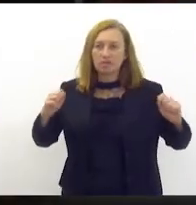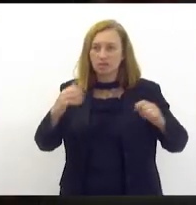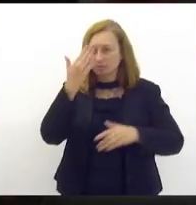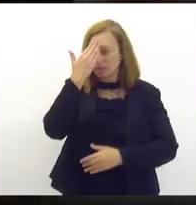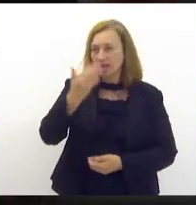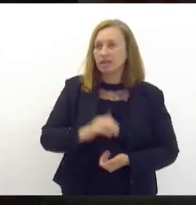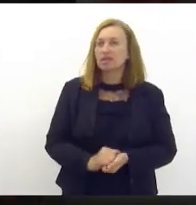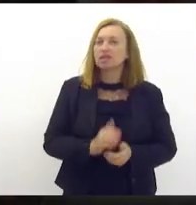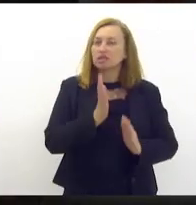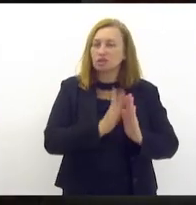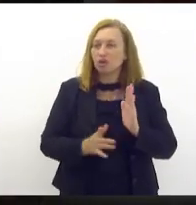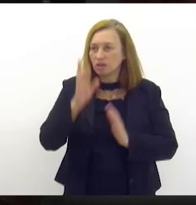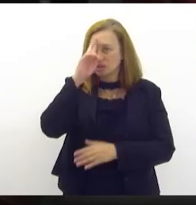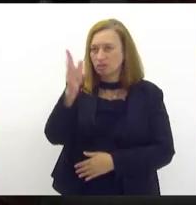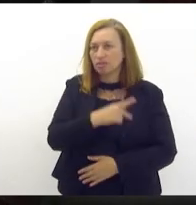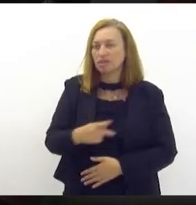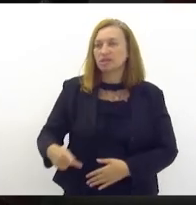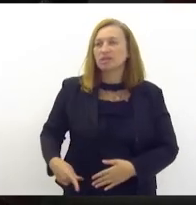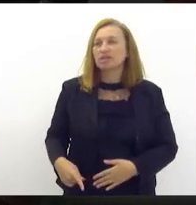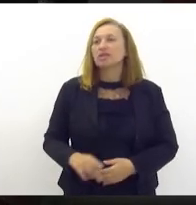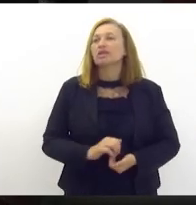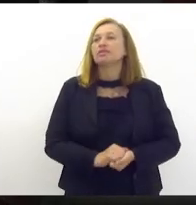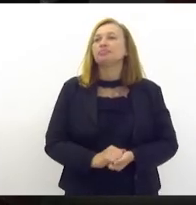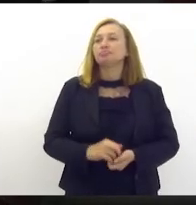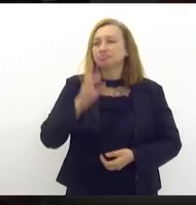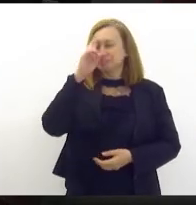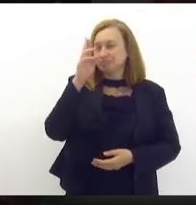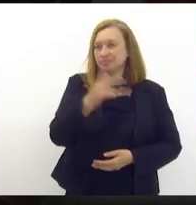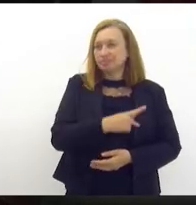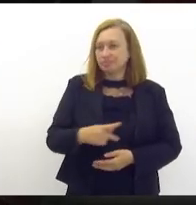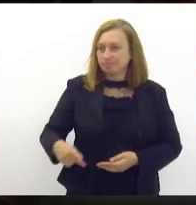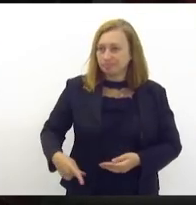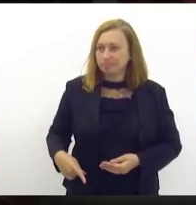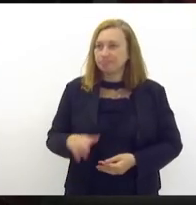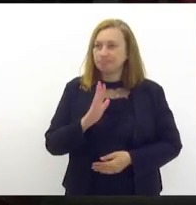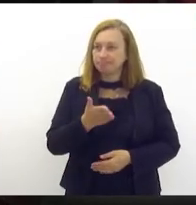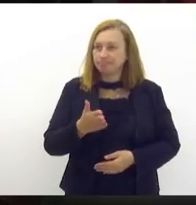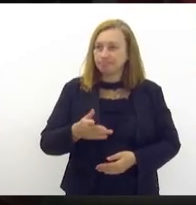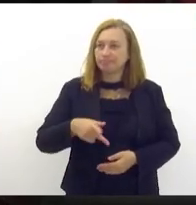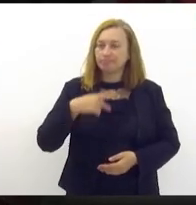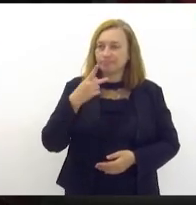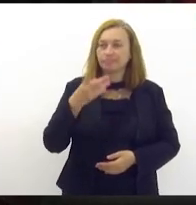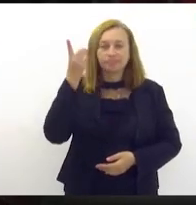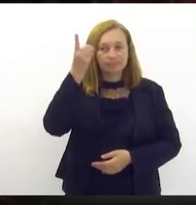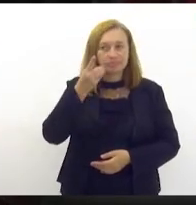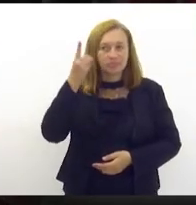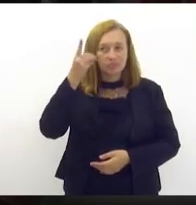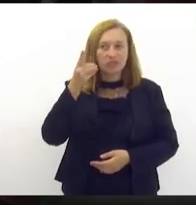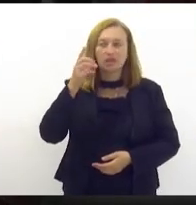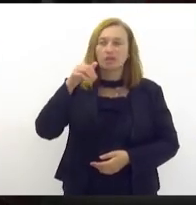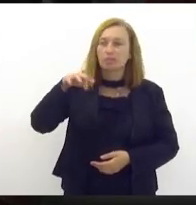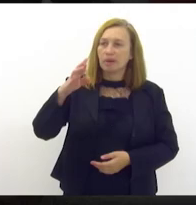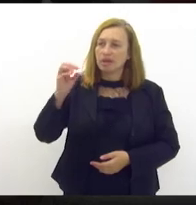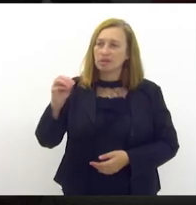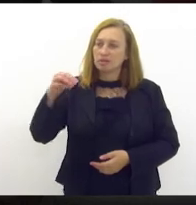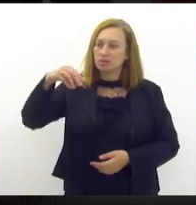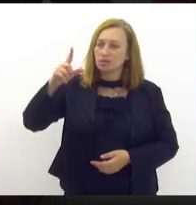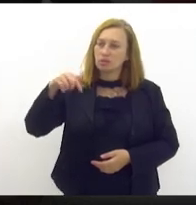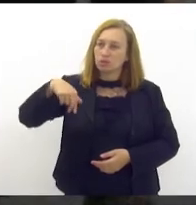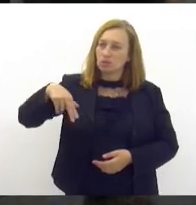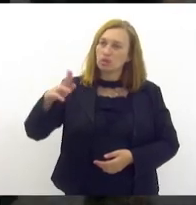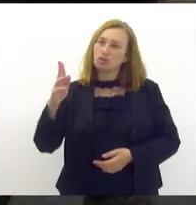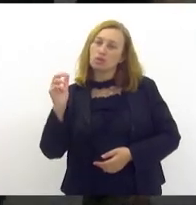Questão de ordem, presidente. Obrigado. Questão de ordem, nosso nobre deputado. Senhor Rodrigo presidente, Amorim. Já me dirigindo ao nobre deputado Márcio Gualberto.